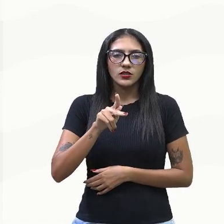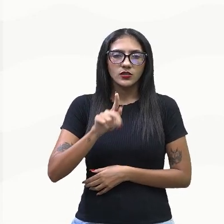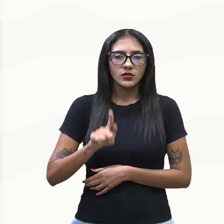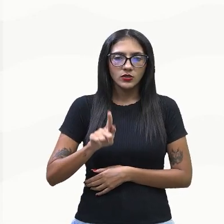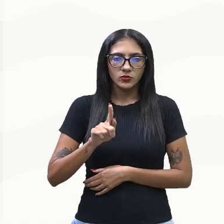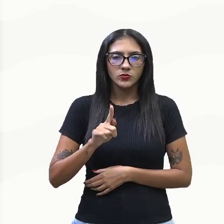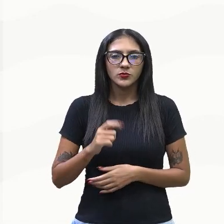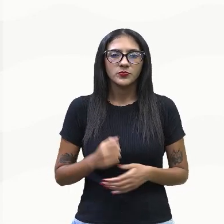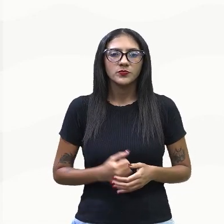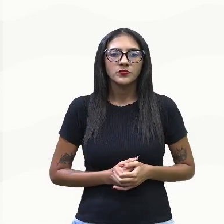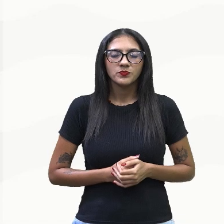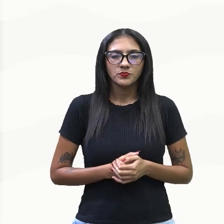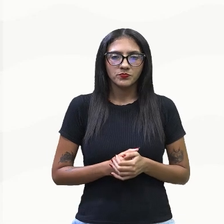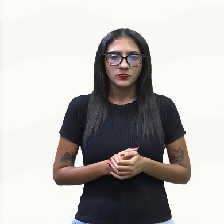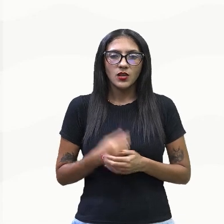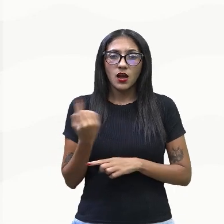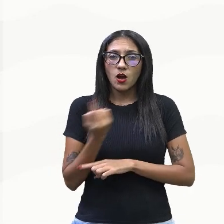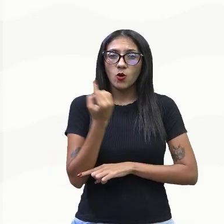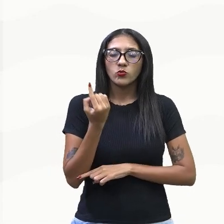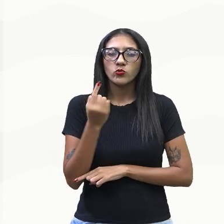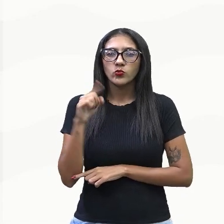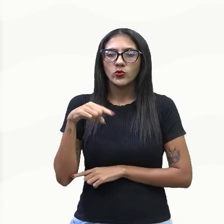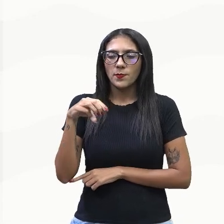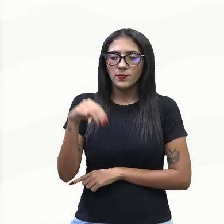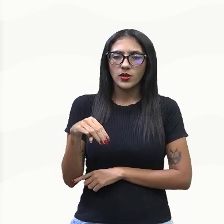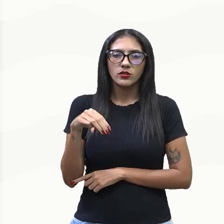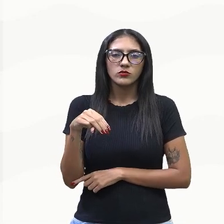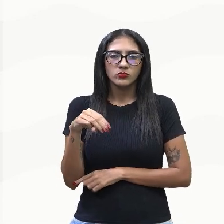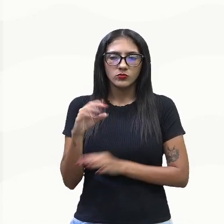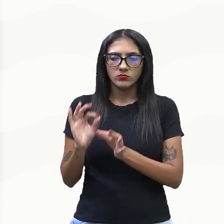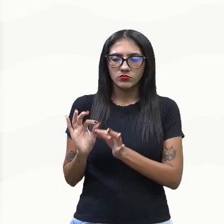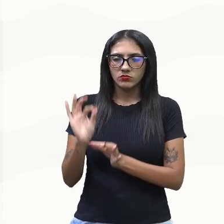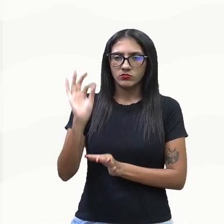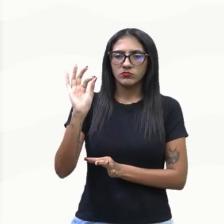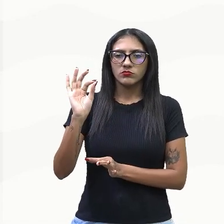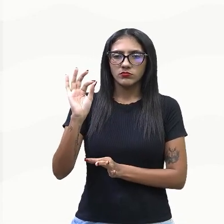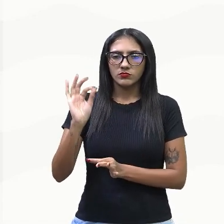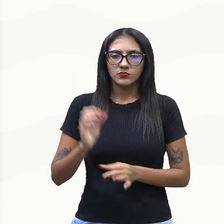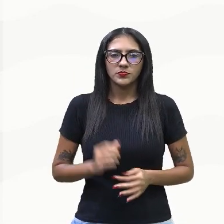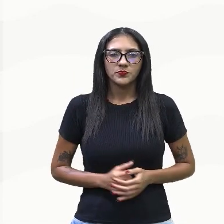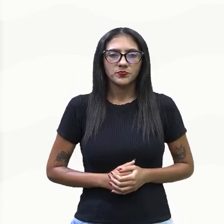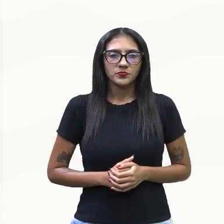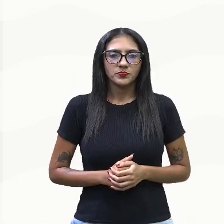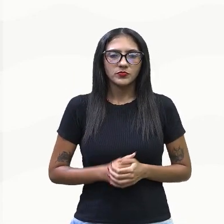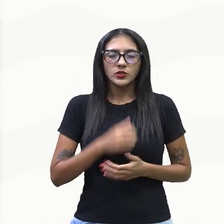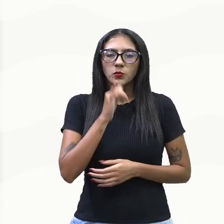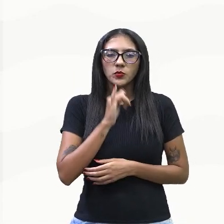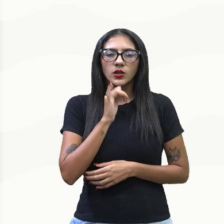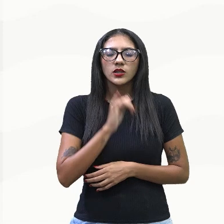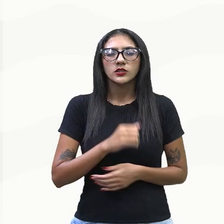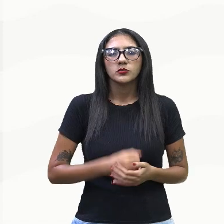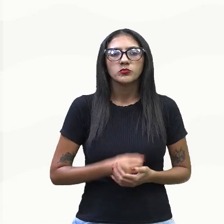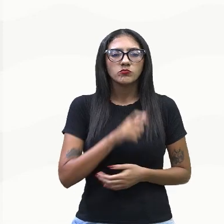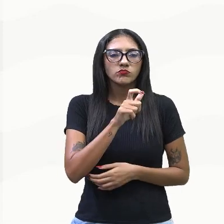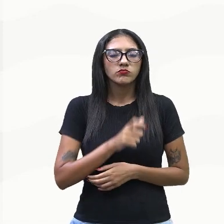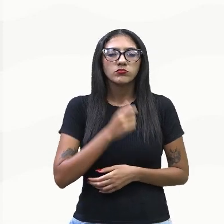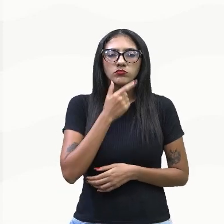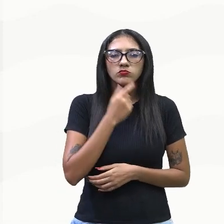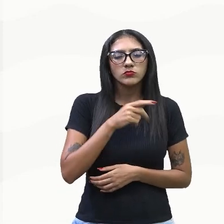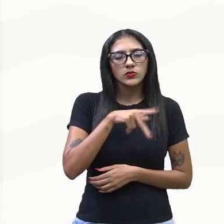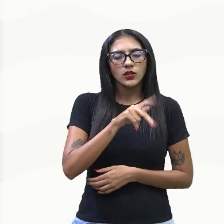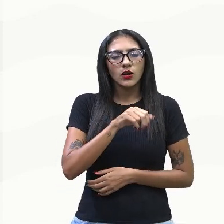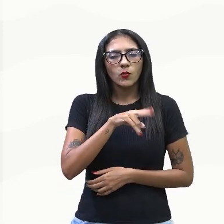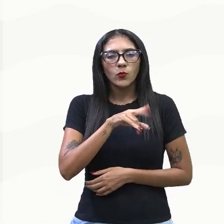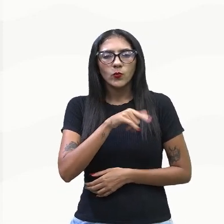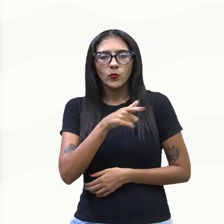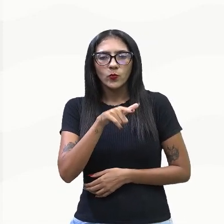A altura está em metro, ok? O exemplo aqui, o Cauã tem 83 quilos,